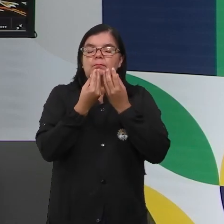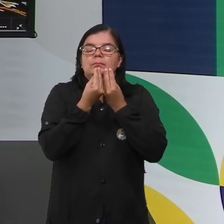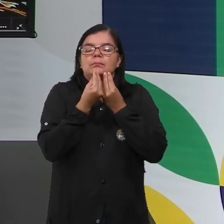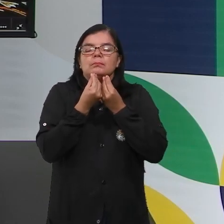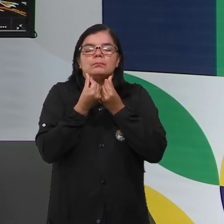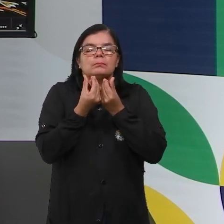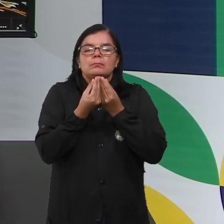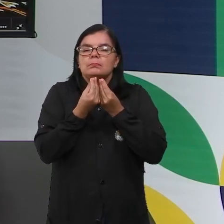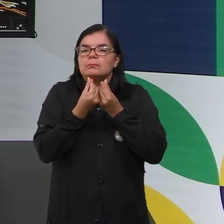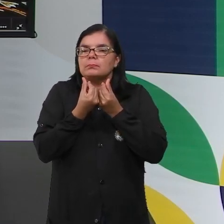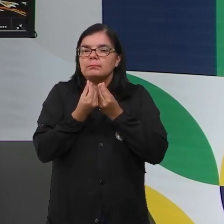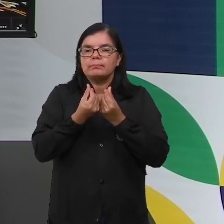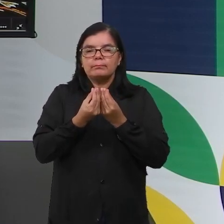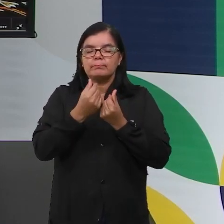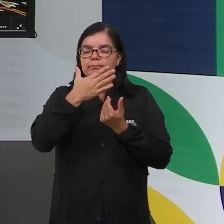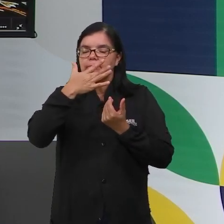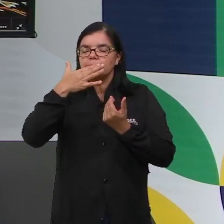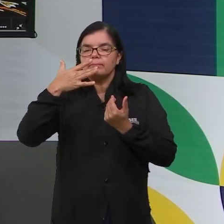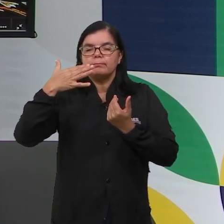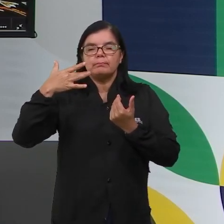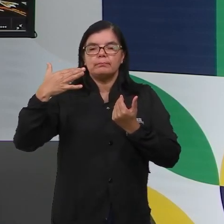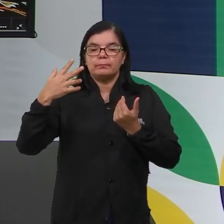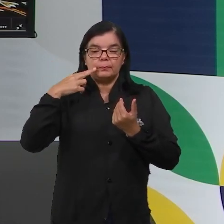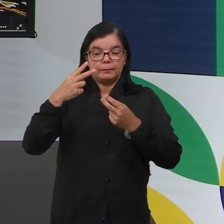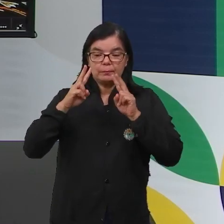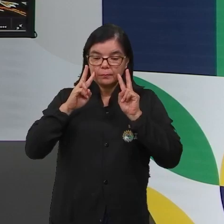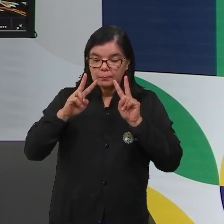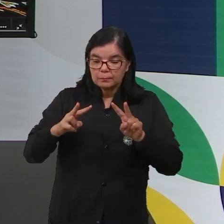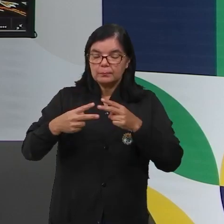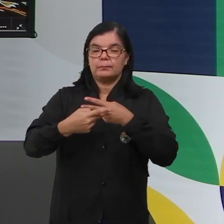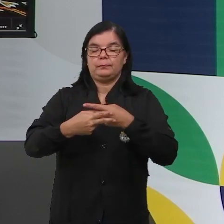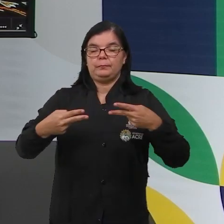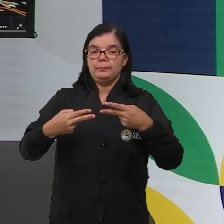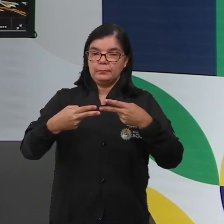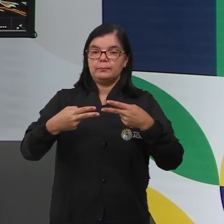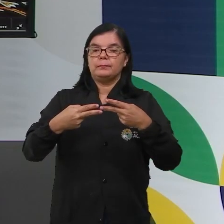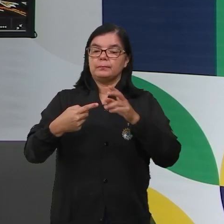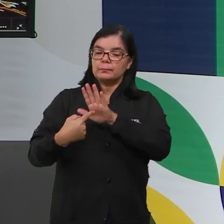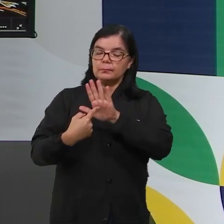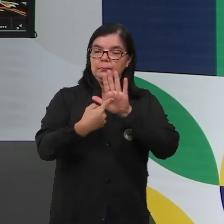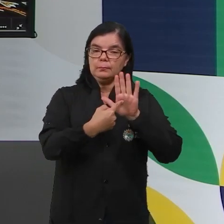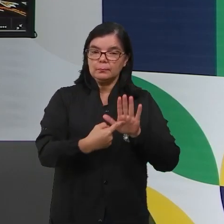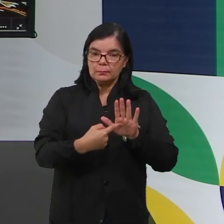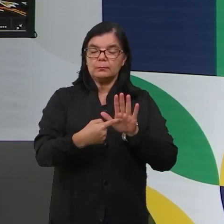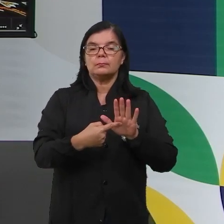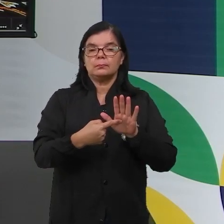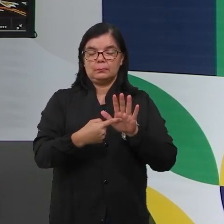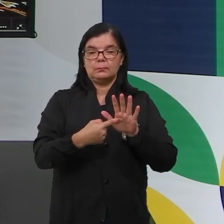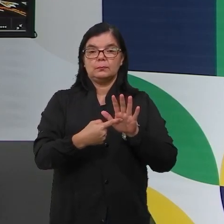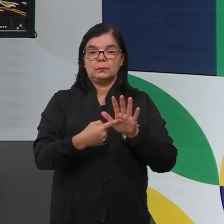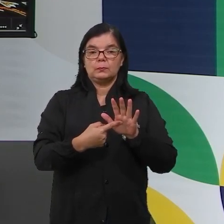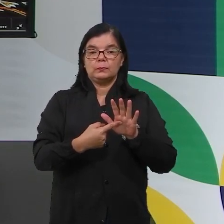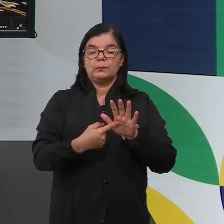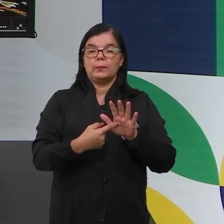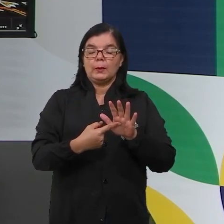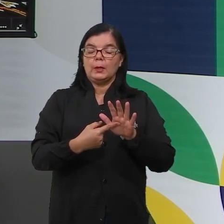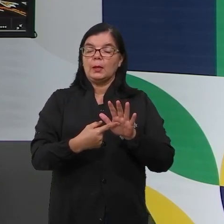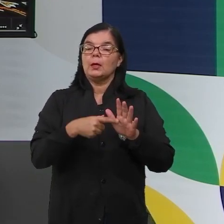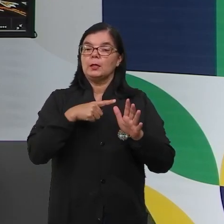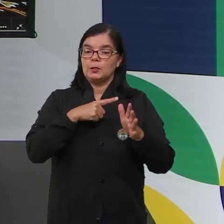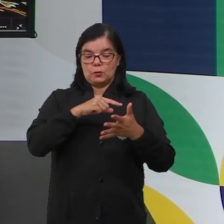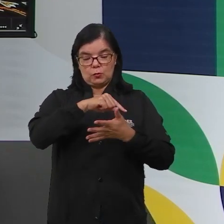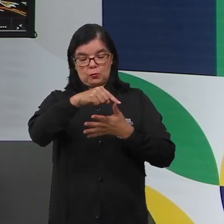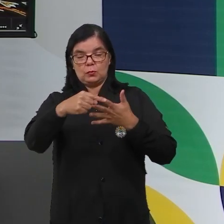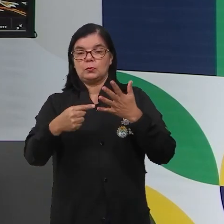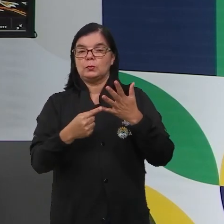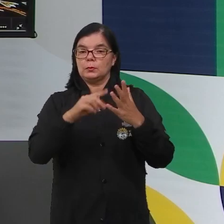quando você sentir o cheiro e olhar para as coisas. Então, numa exposição sensorial, ela estabelece esses